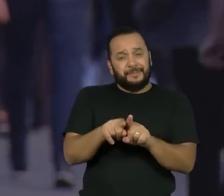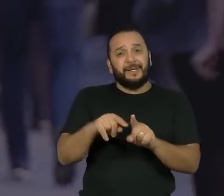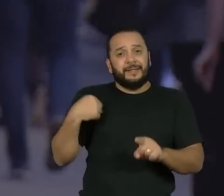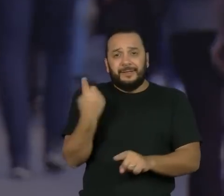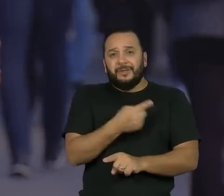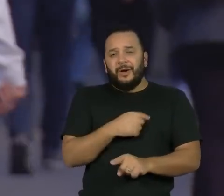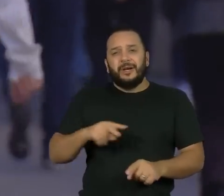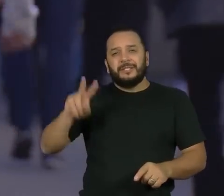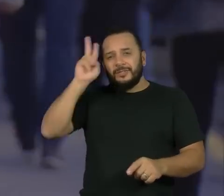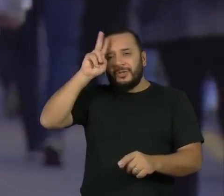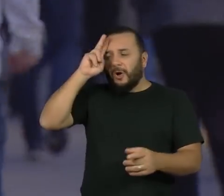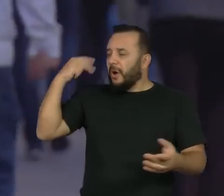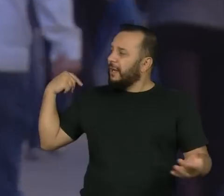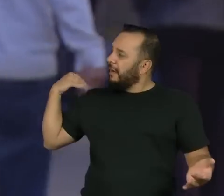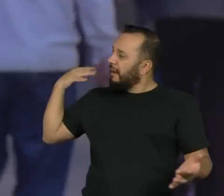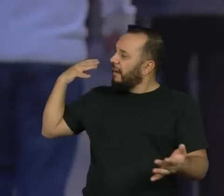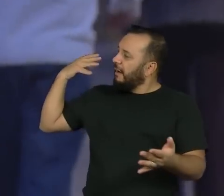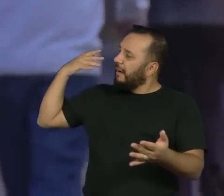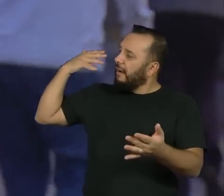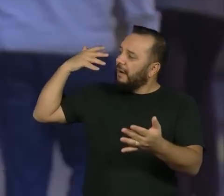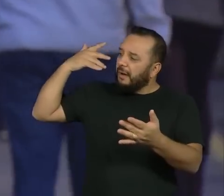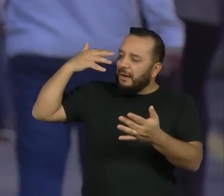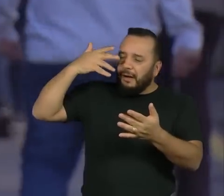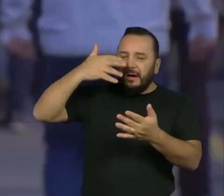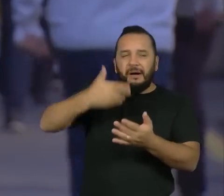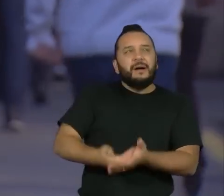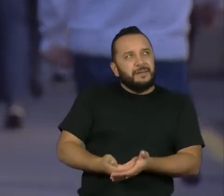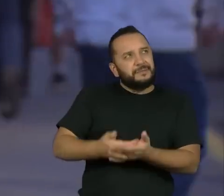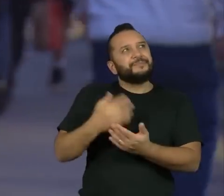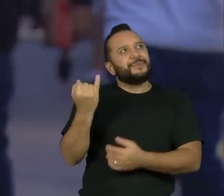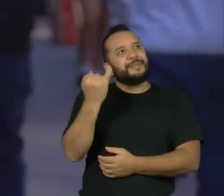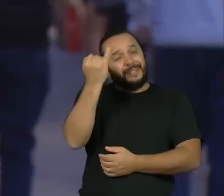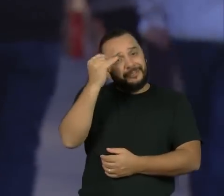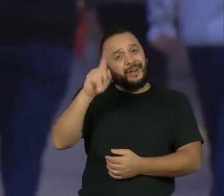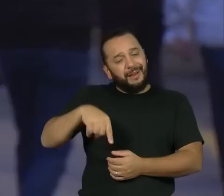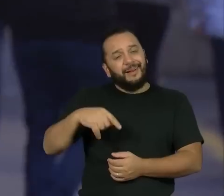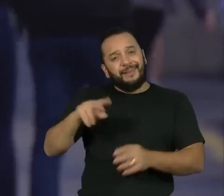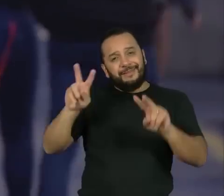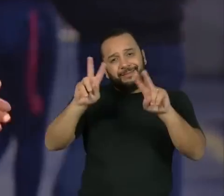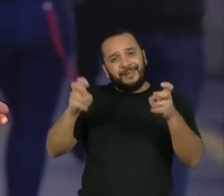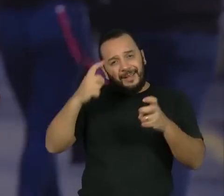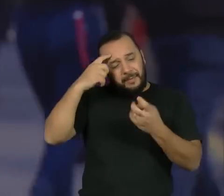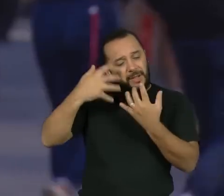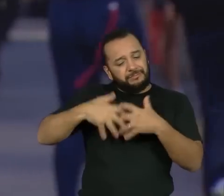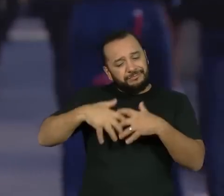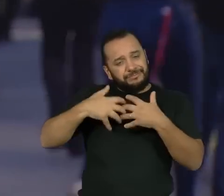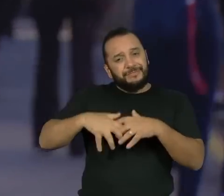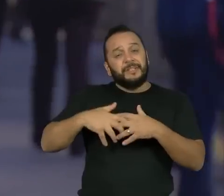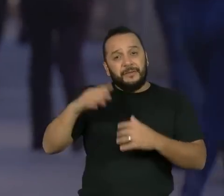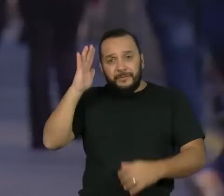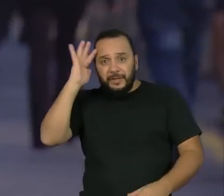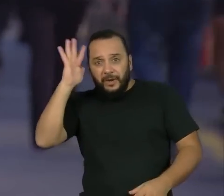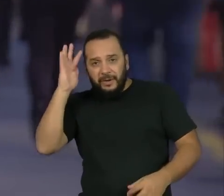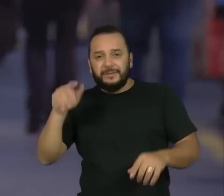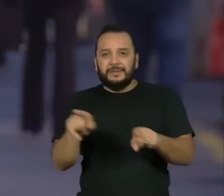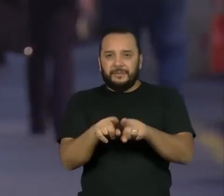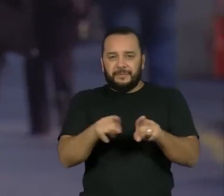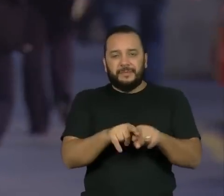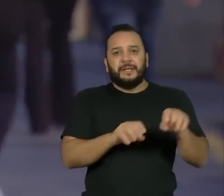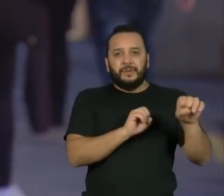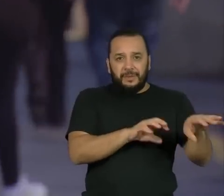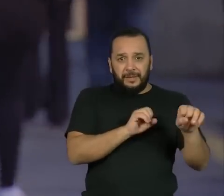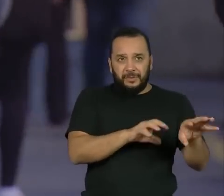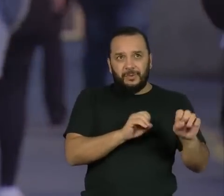nossa trajetória de vida? São alguns temas trazidos à tona por filósofos educadores num